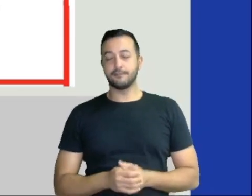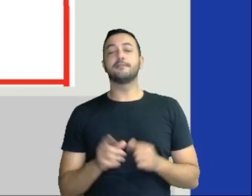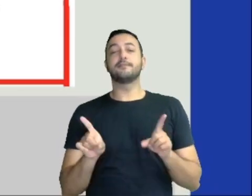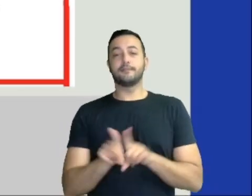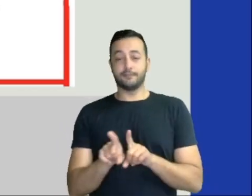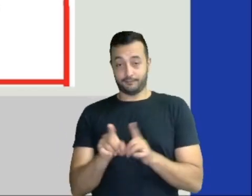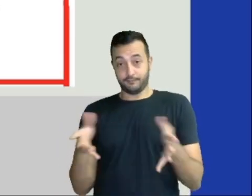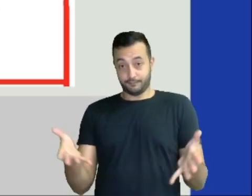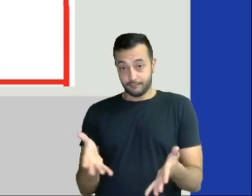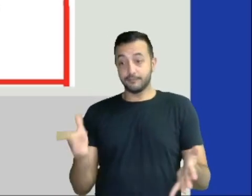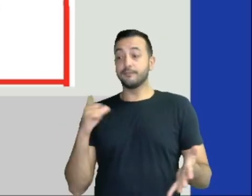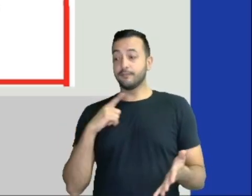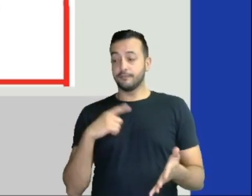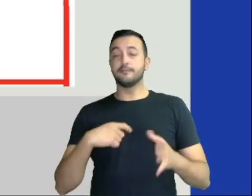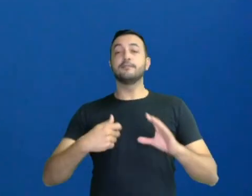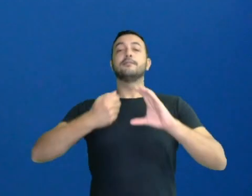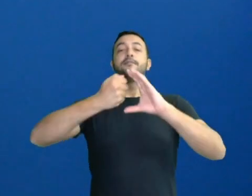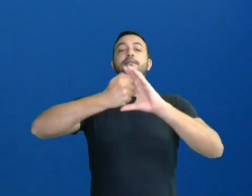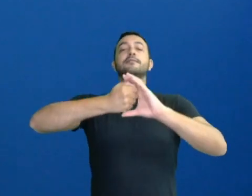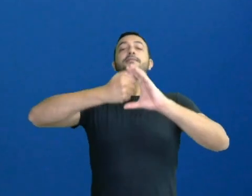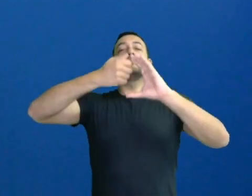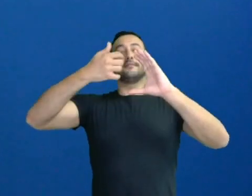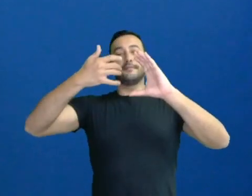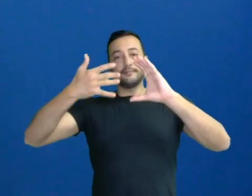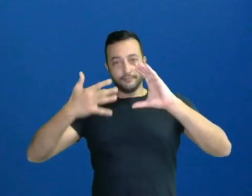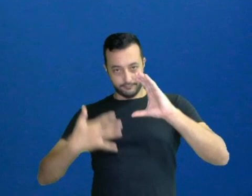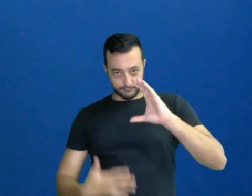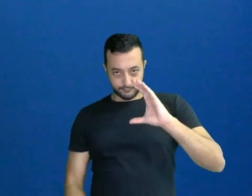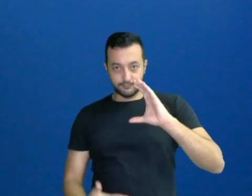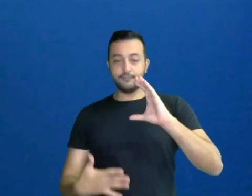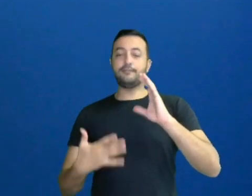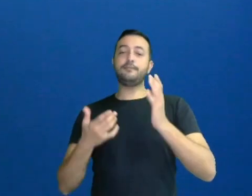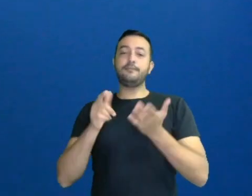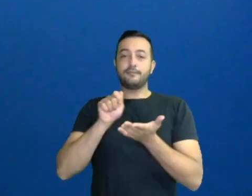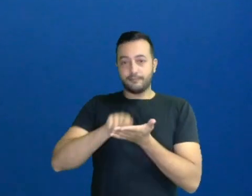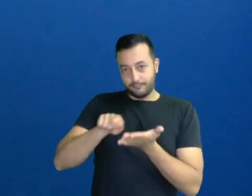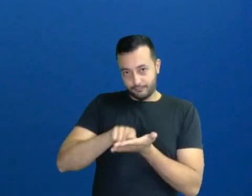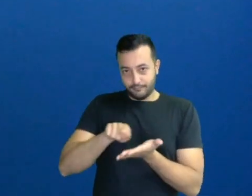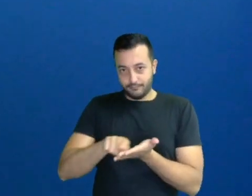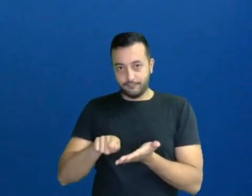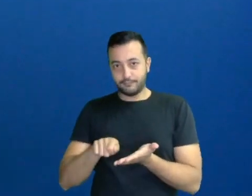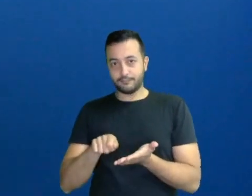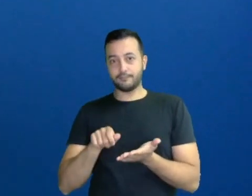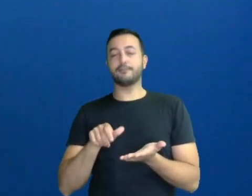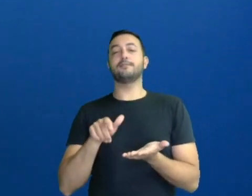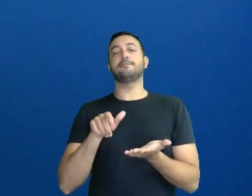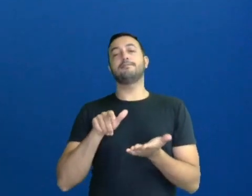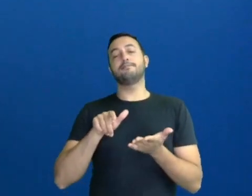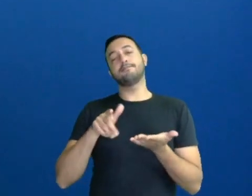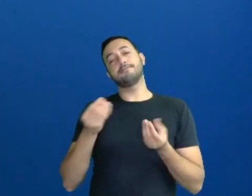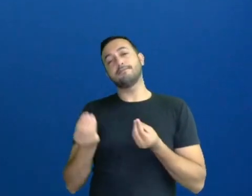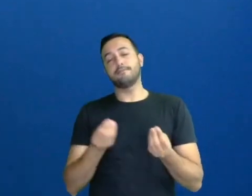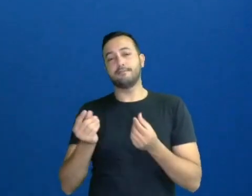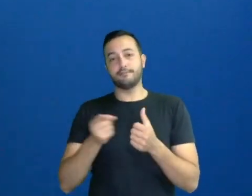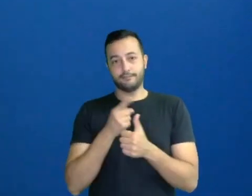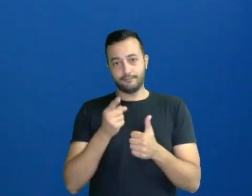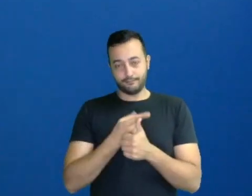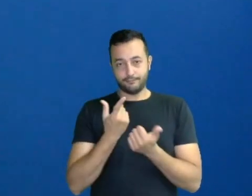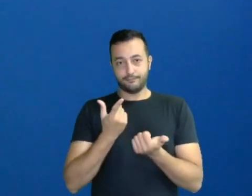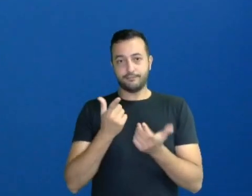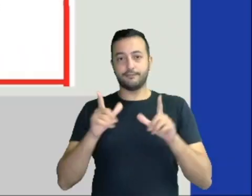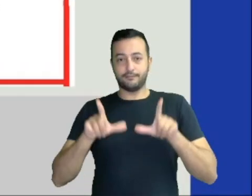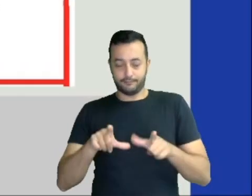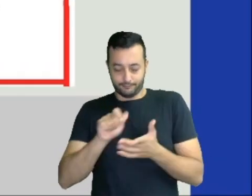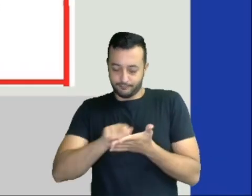temos aqui agora algumas características do gênero bilhete a primeira delas é um